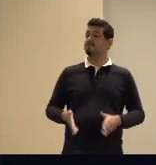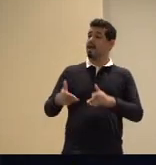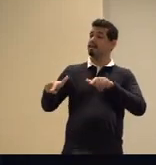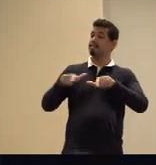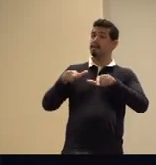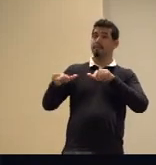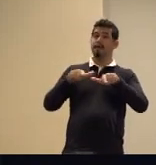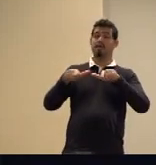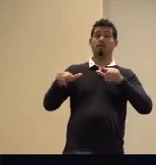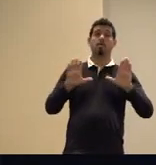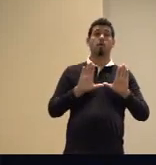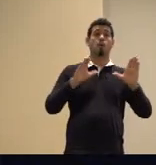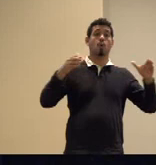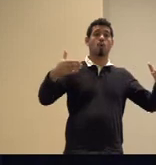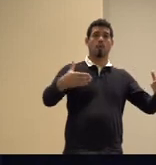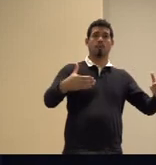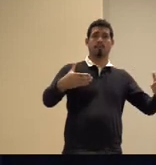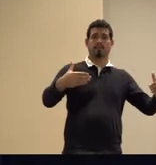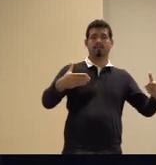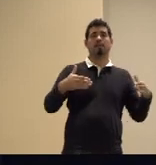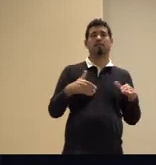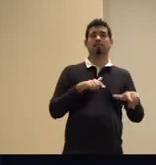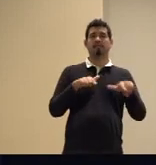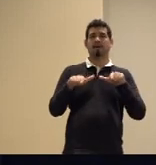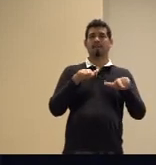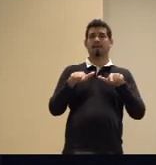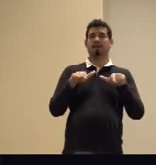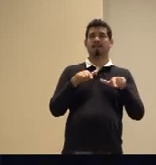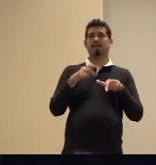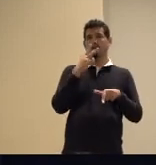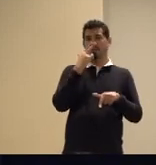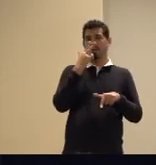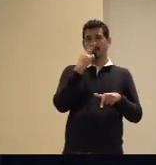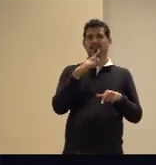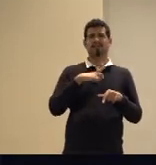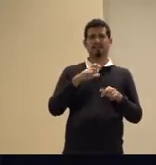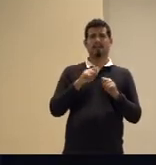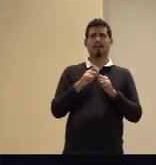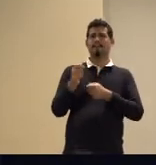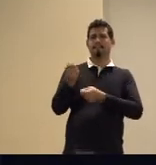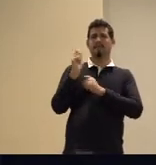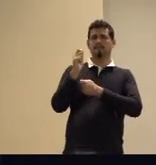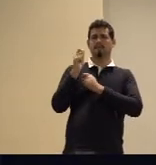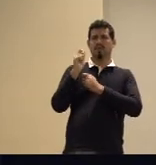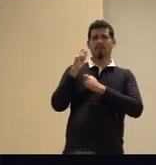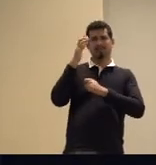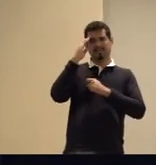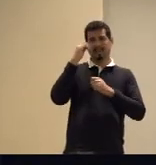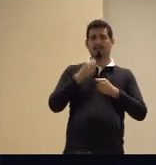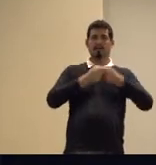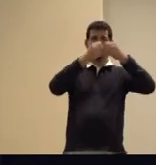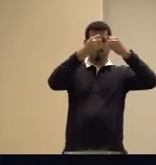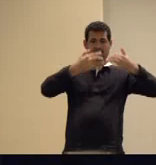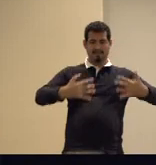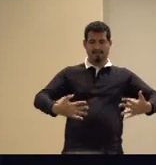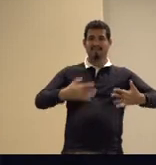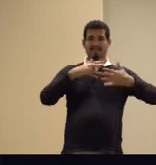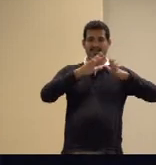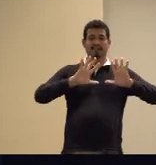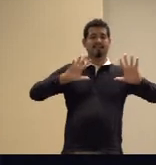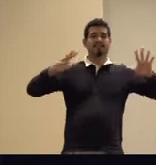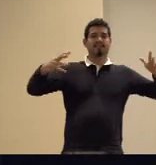rede. E aqui, lembro a rede de pescador. Quem já pescou, quem já viu uma rede, sabe o que é uma rede.